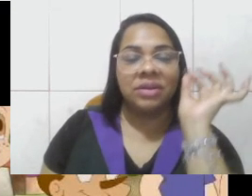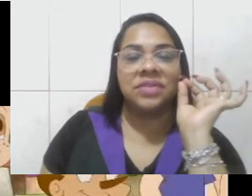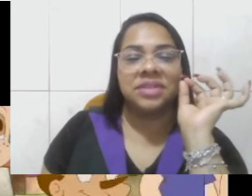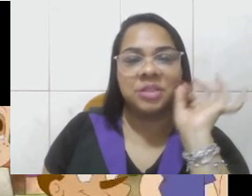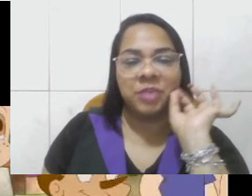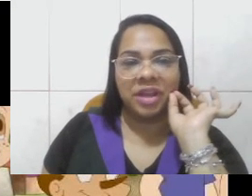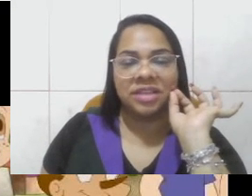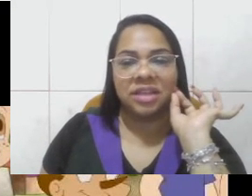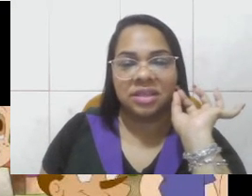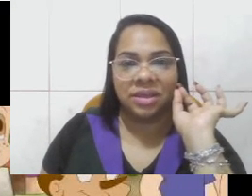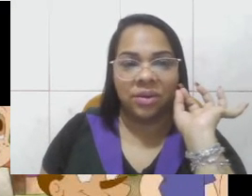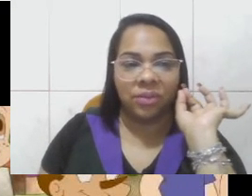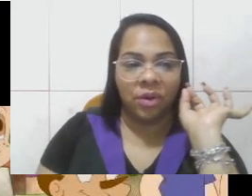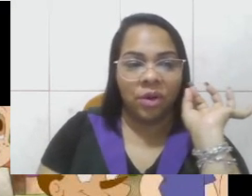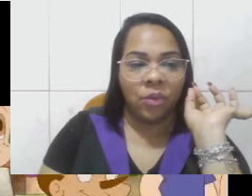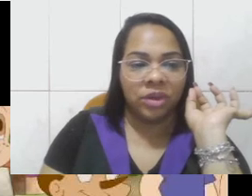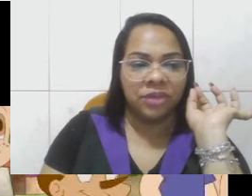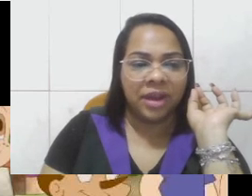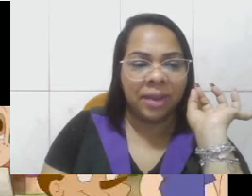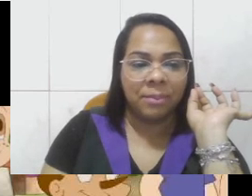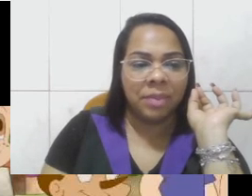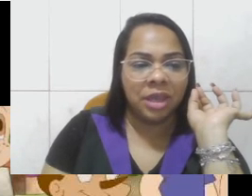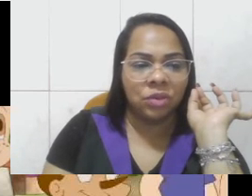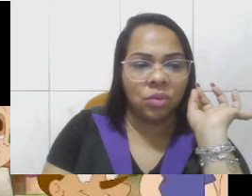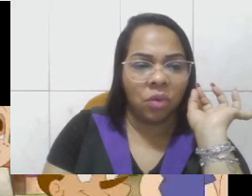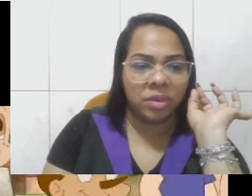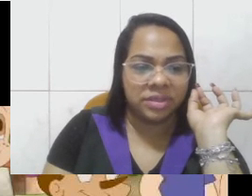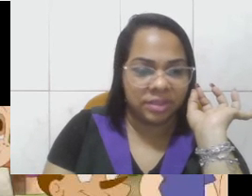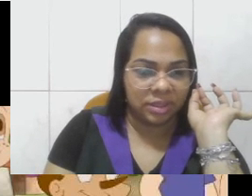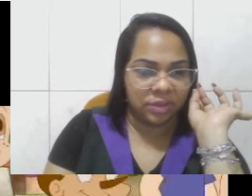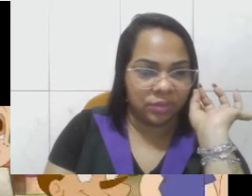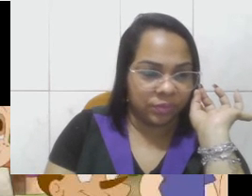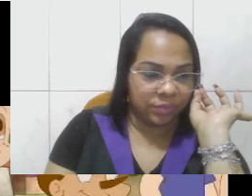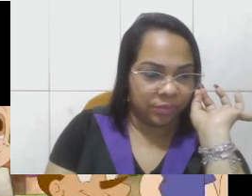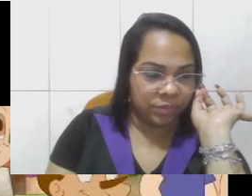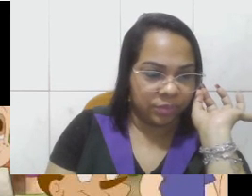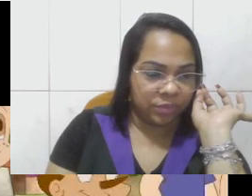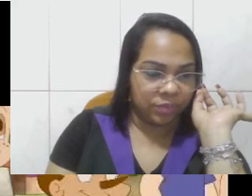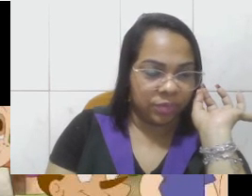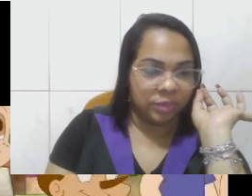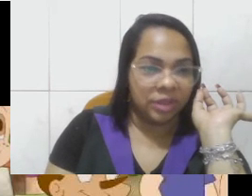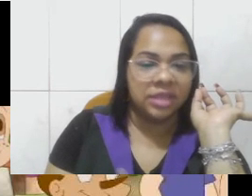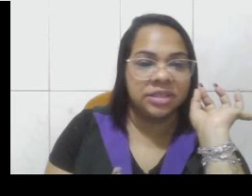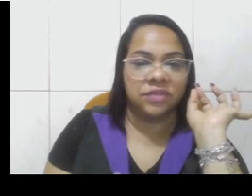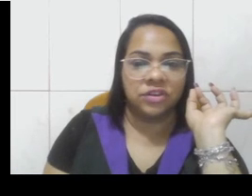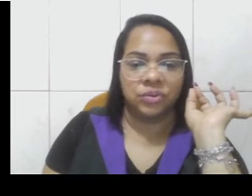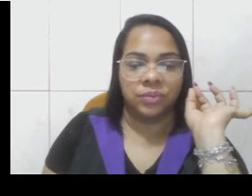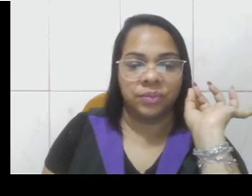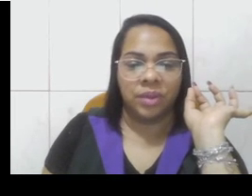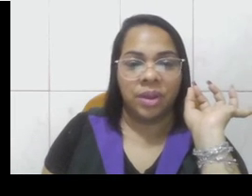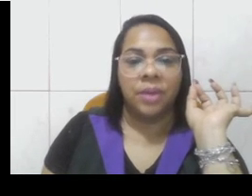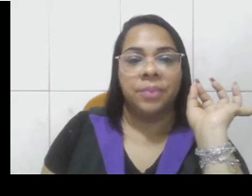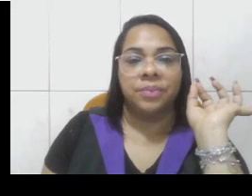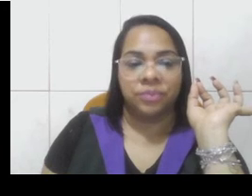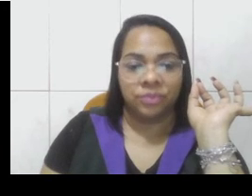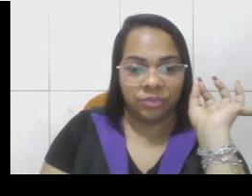Eu quero que vocês prestem atenção o que fala bem no comecinho desse vídeo.